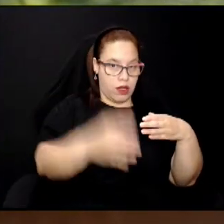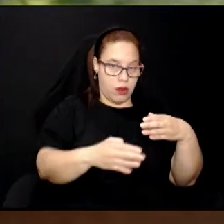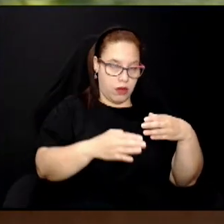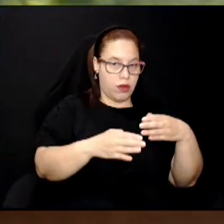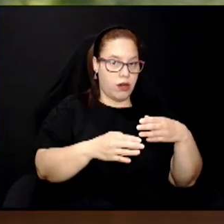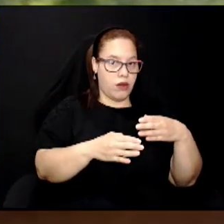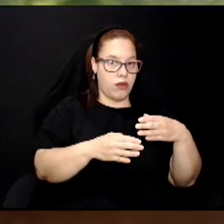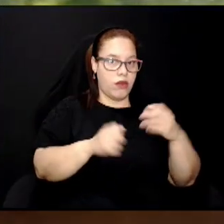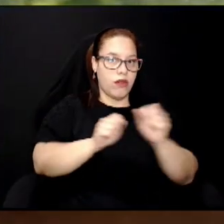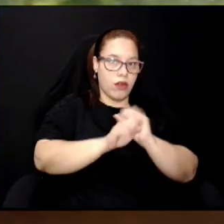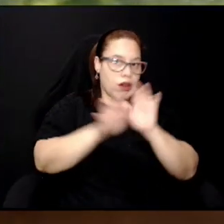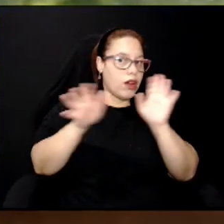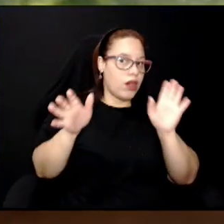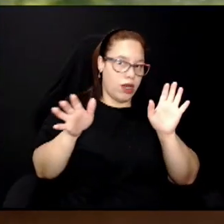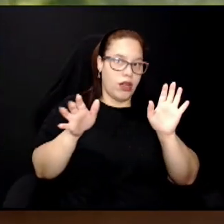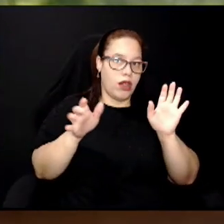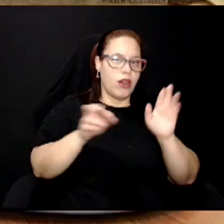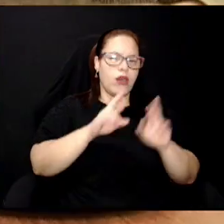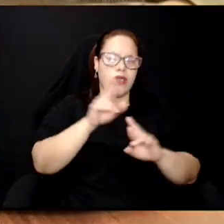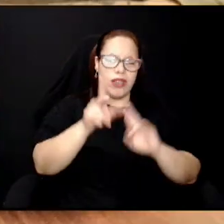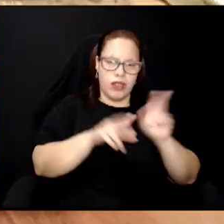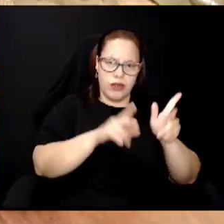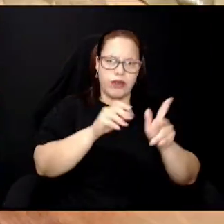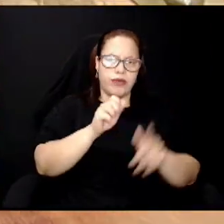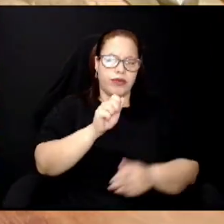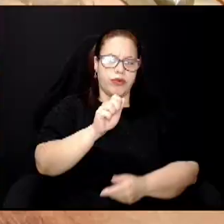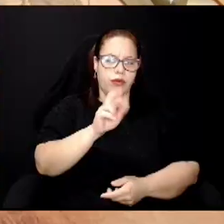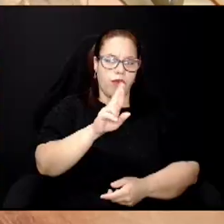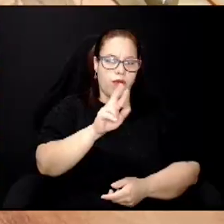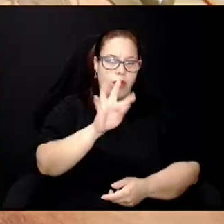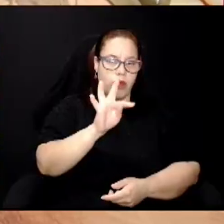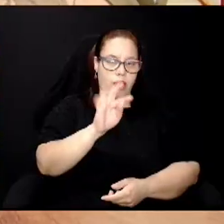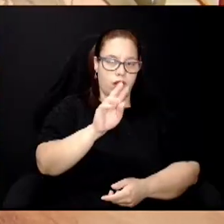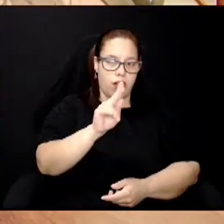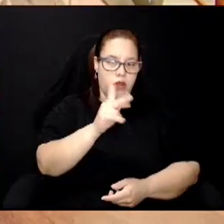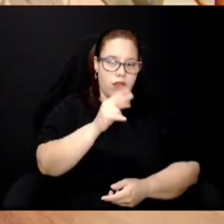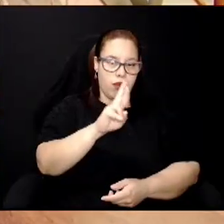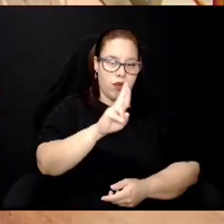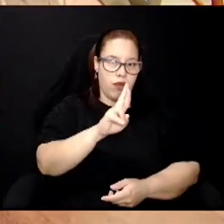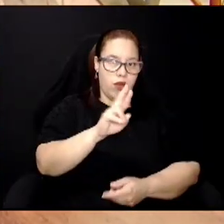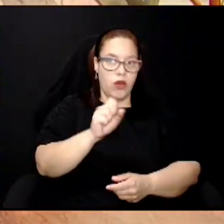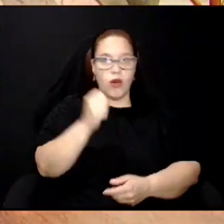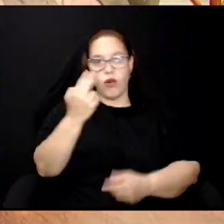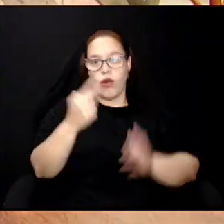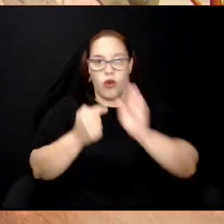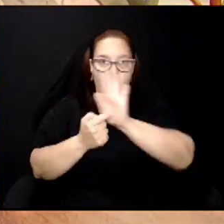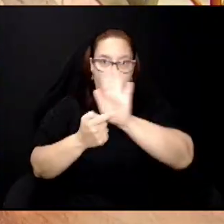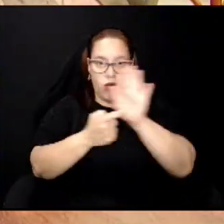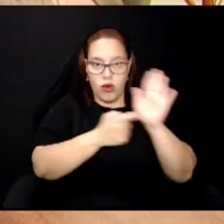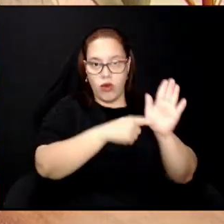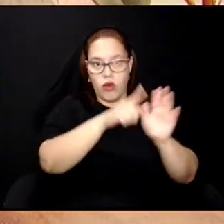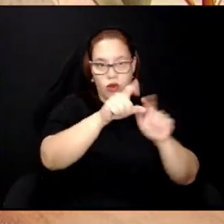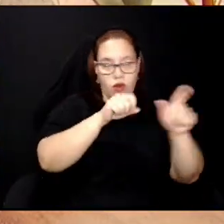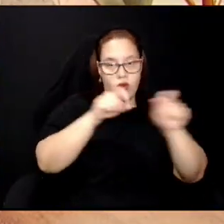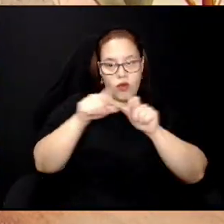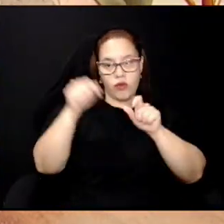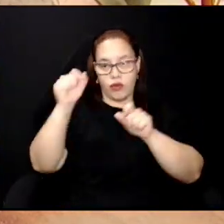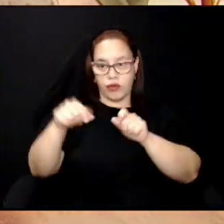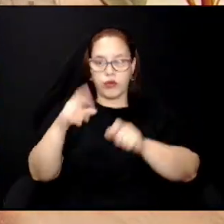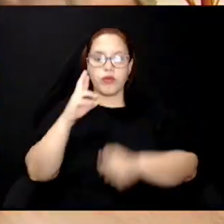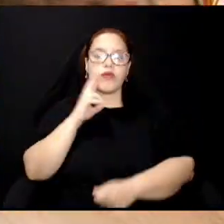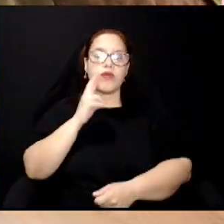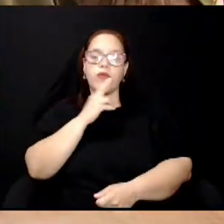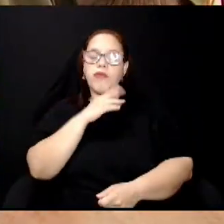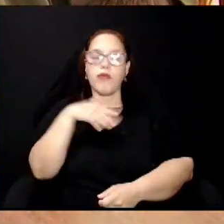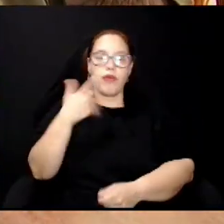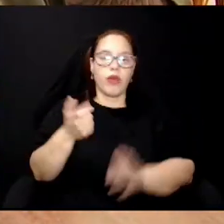que são diferentes, né, Arthur? Você pede ou esse, mas pra gente mostrar as opções aqui no restaurante, quais são? Esse aqui o que